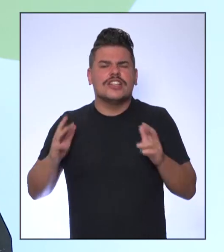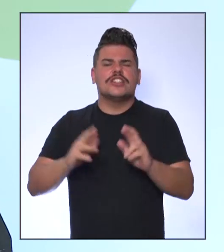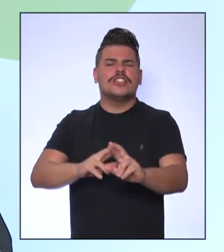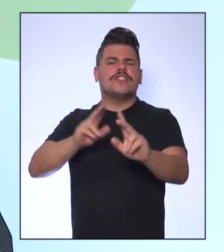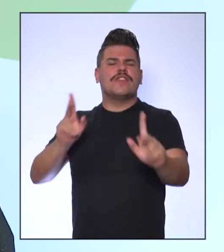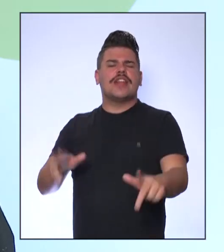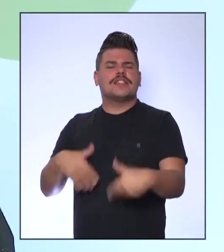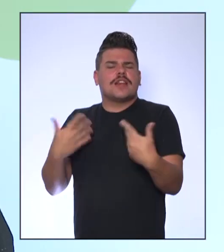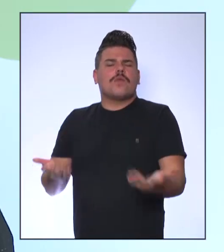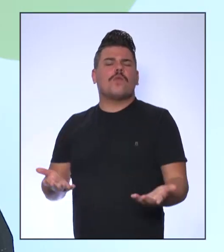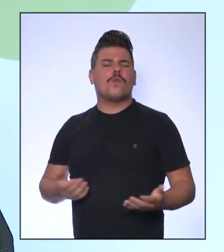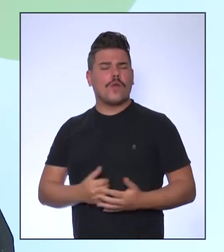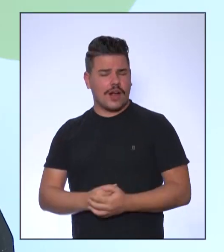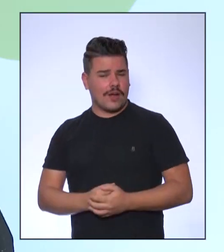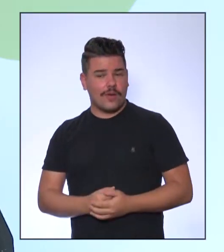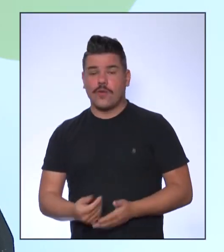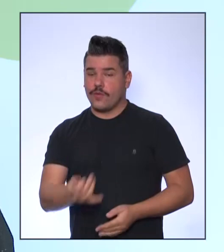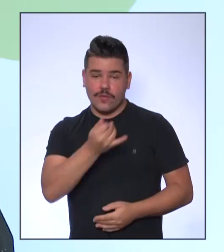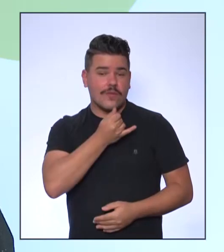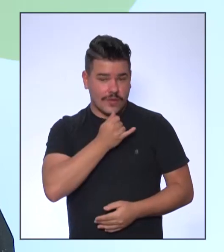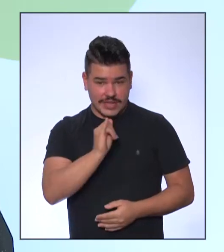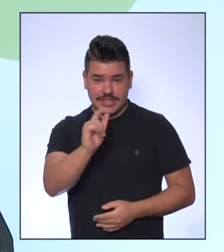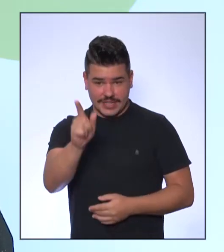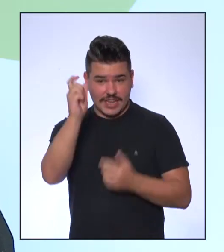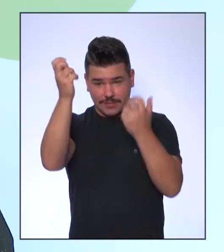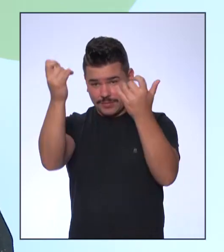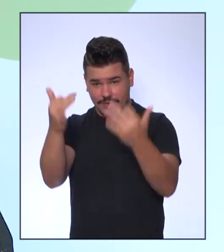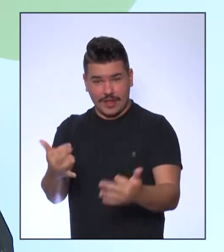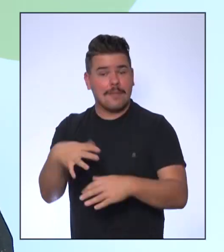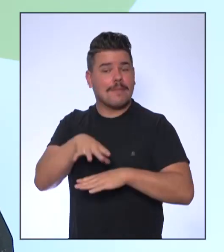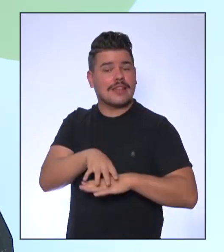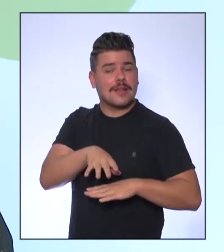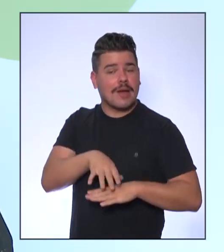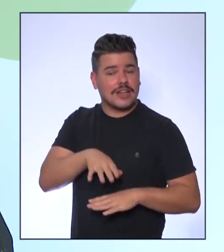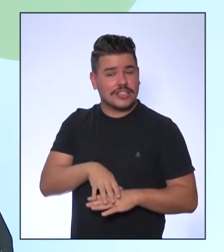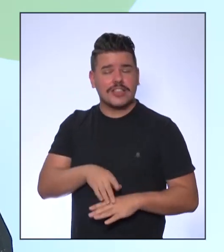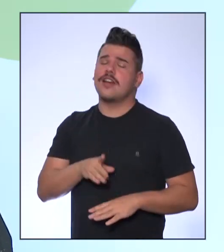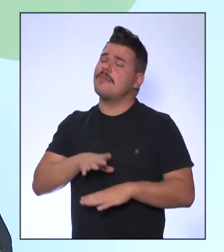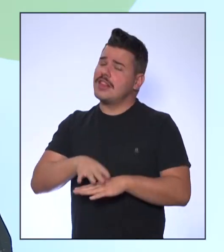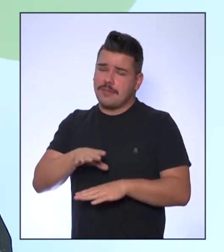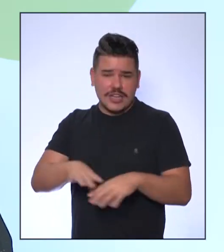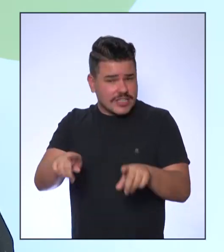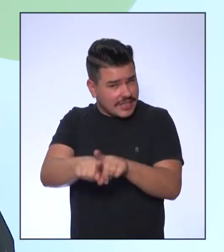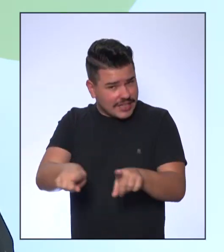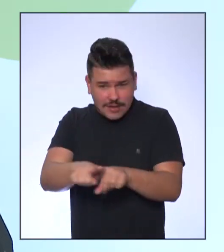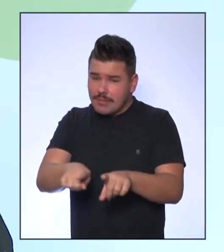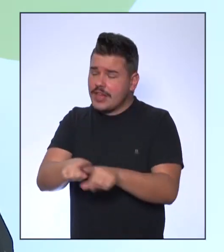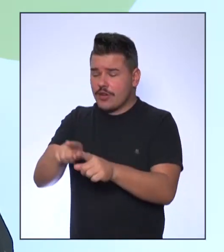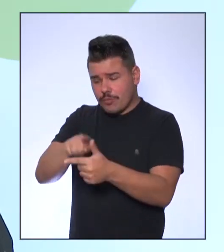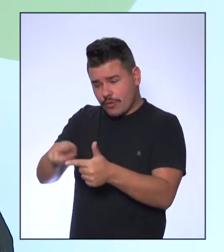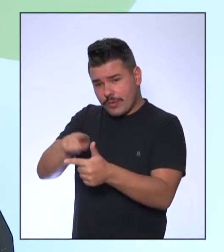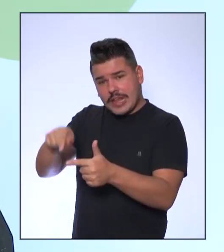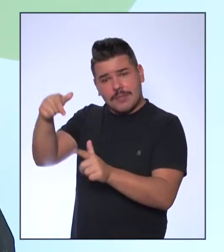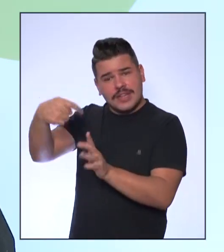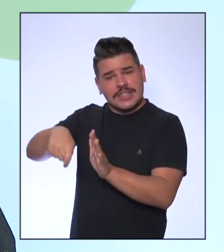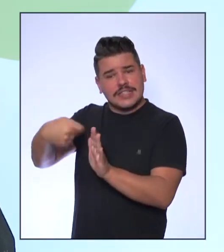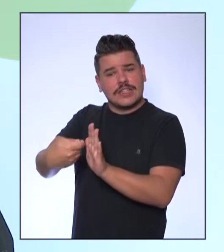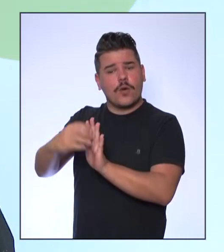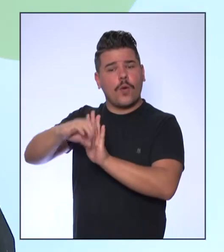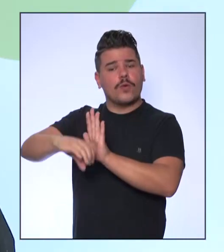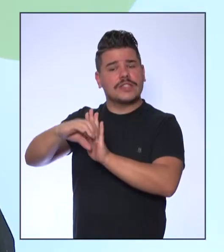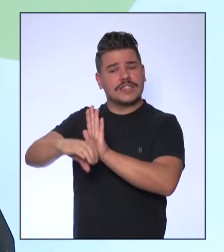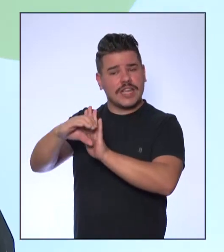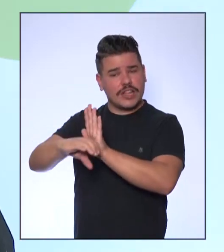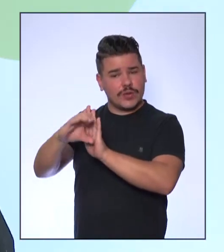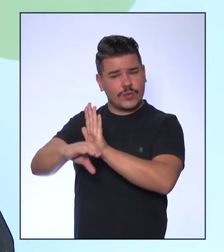diferença, né? Por exemplo, aqui a gente colocou a matemática, né? A matemática também trabalha com problemas conceituais. Mas quais são